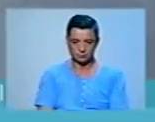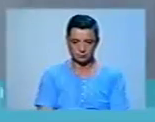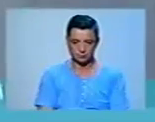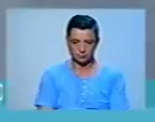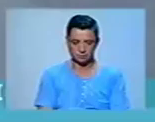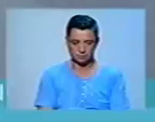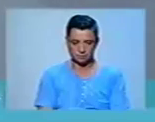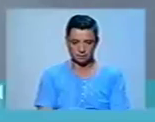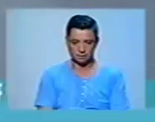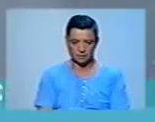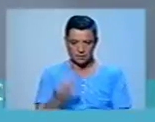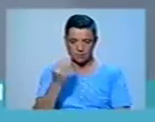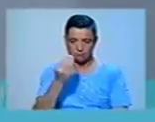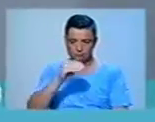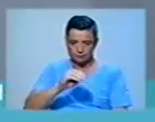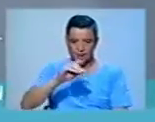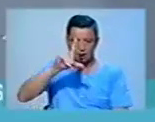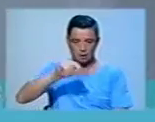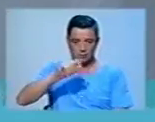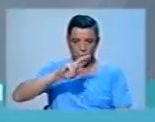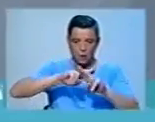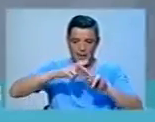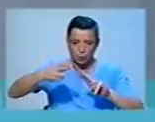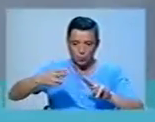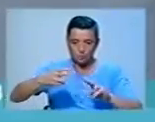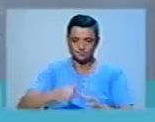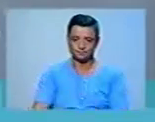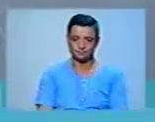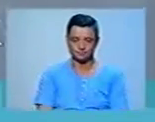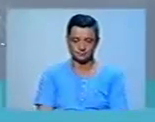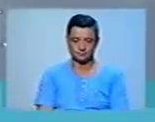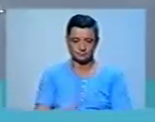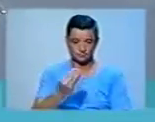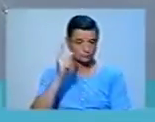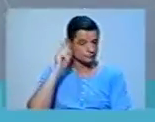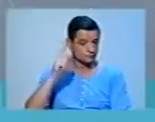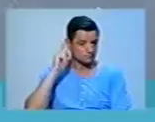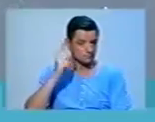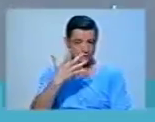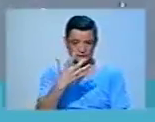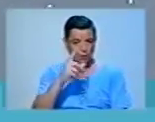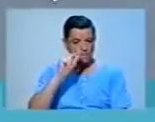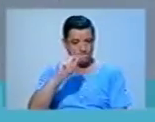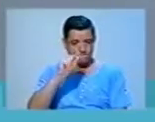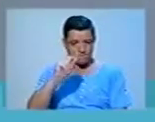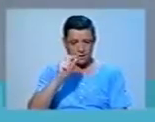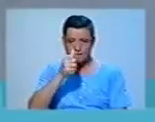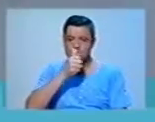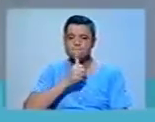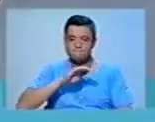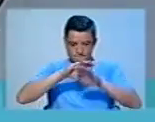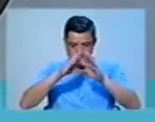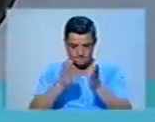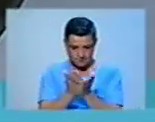para entretanto lhe adicionarmos também o atum. É importante aqui deixar cerca de 5 minutos o tomate a